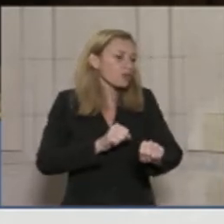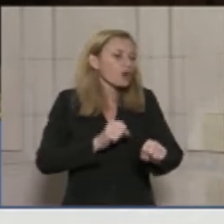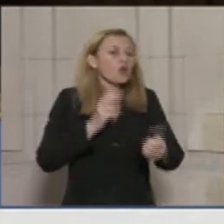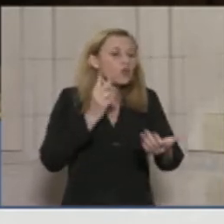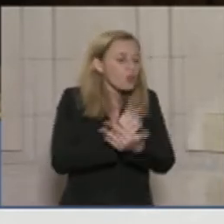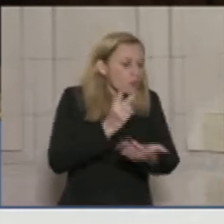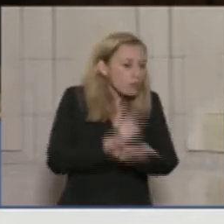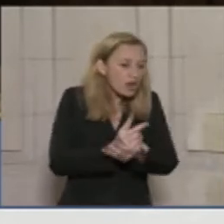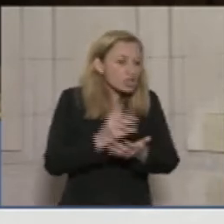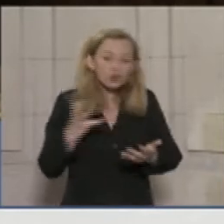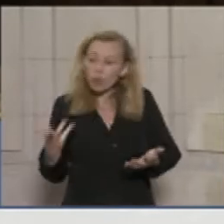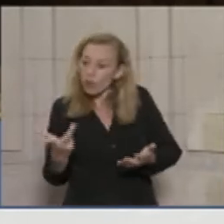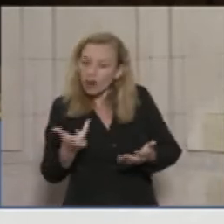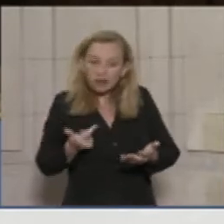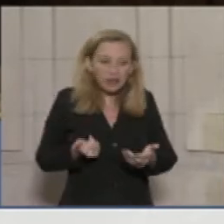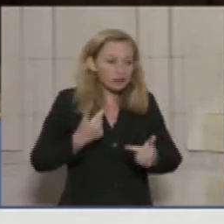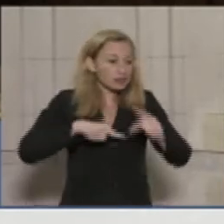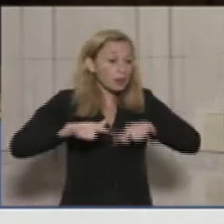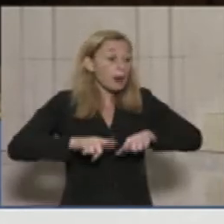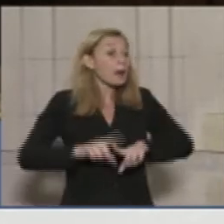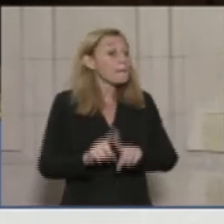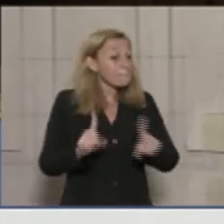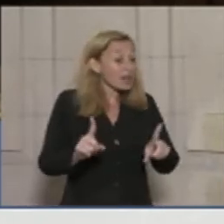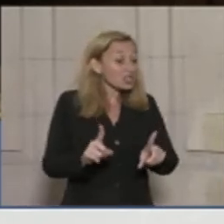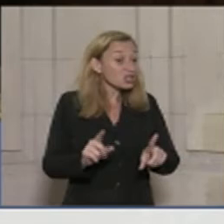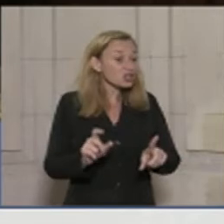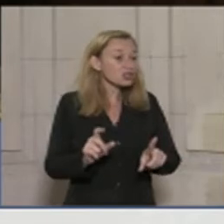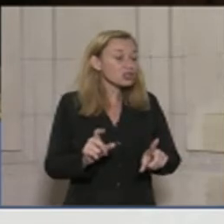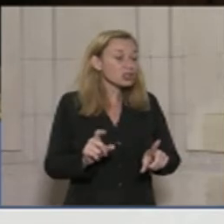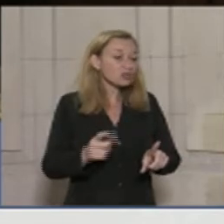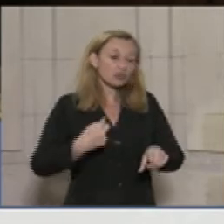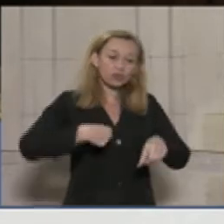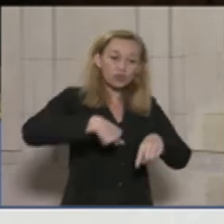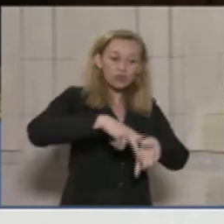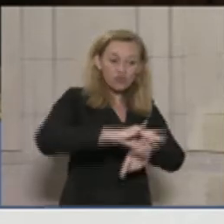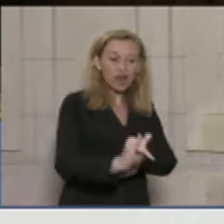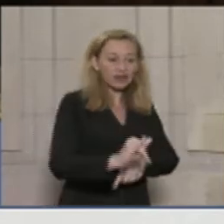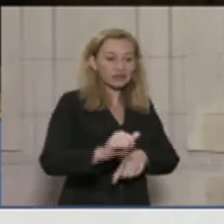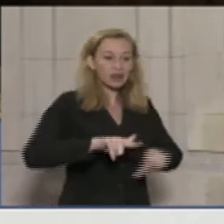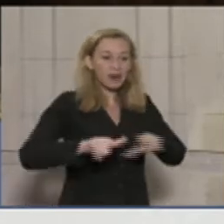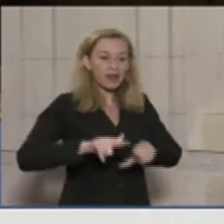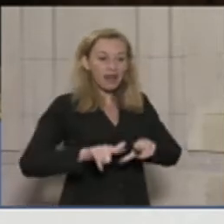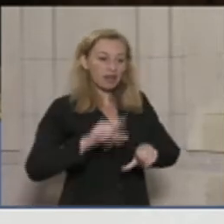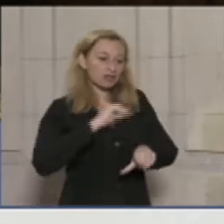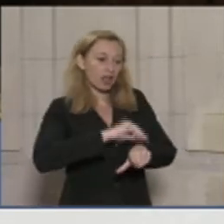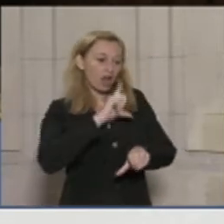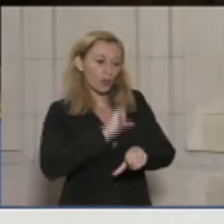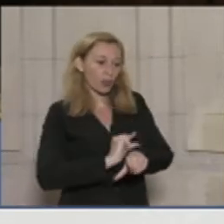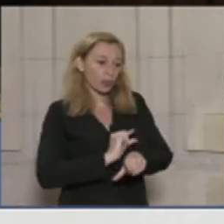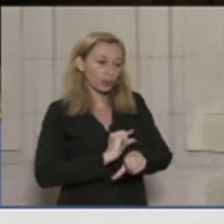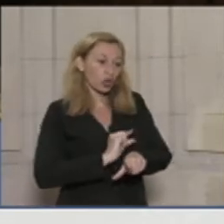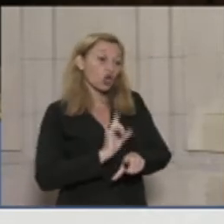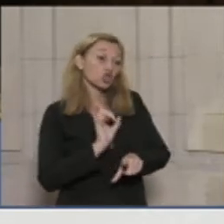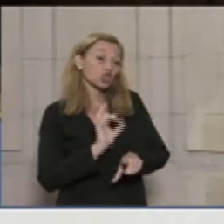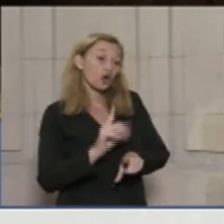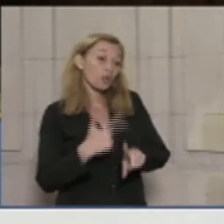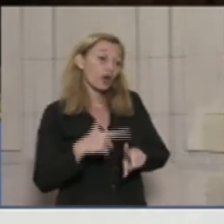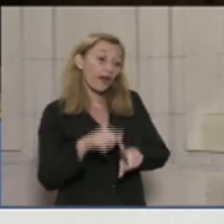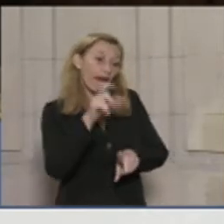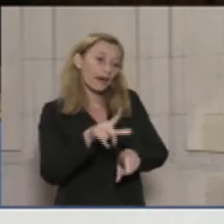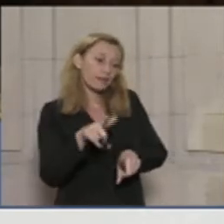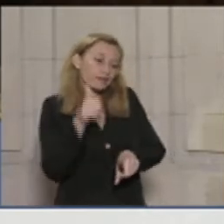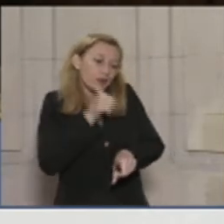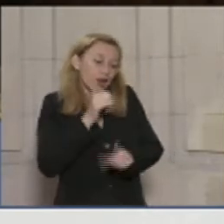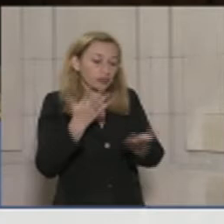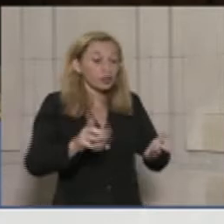mesma qualificação, mas quando ingressam para o mercado de trabalho, elas ganham menos pelo simples fato de serem mulheres. Outro